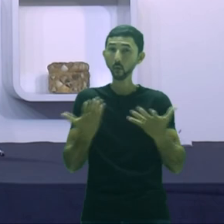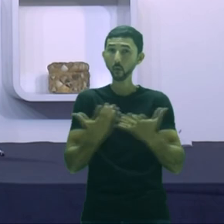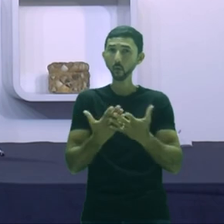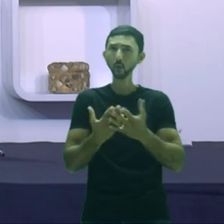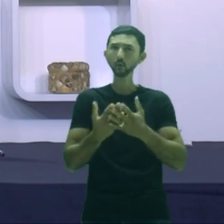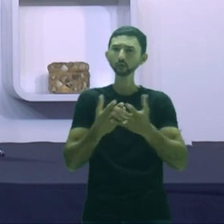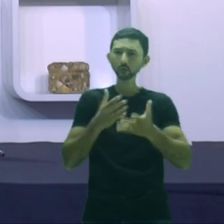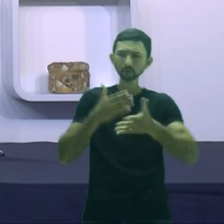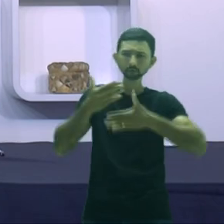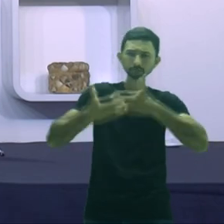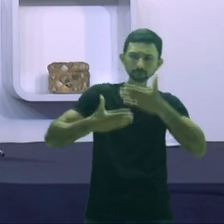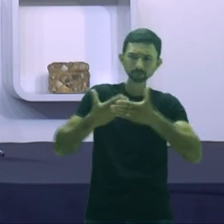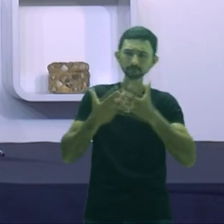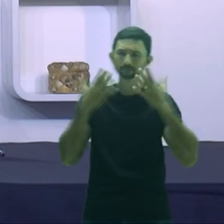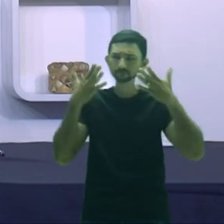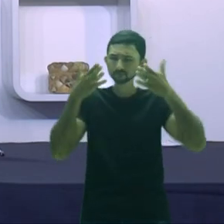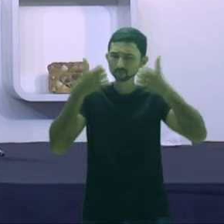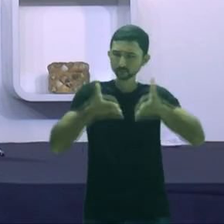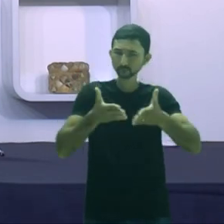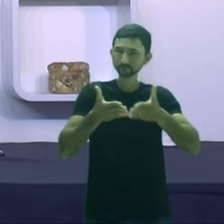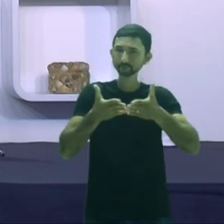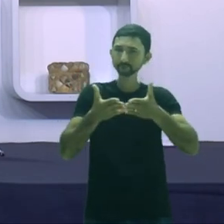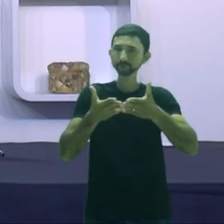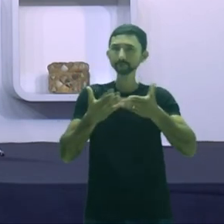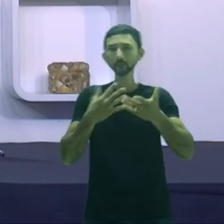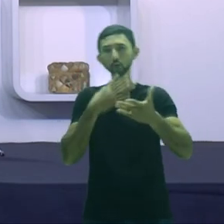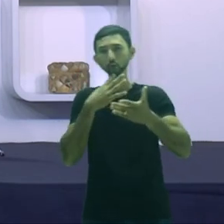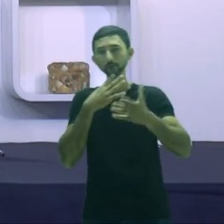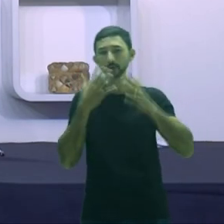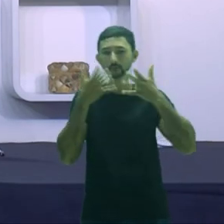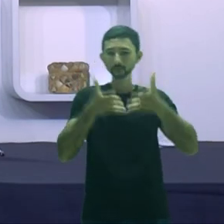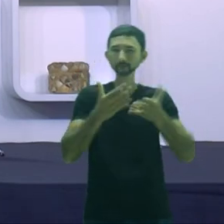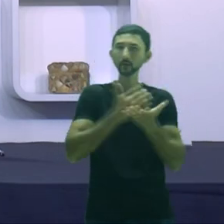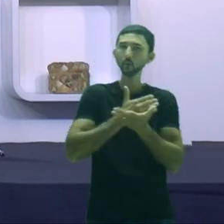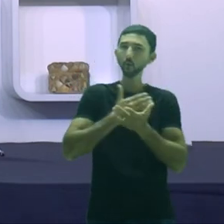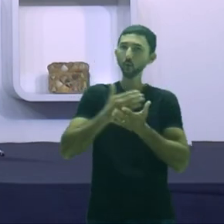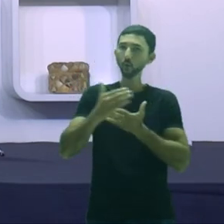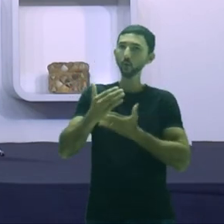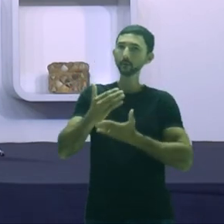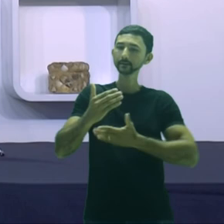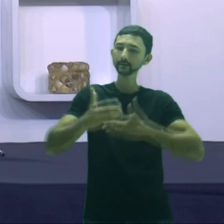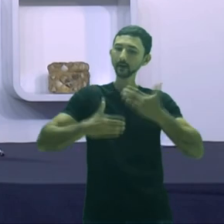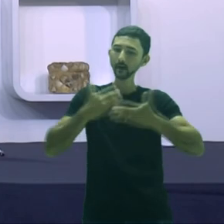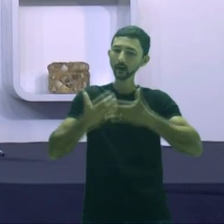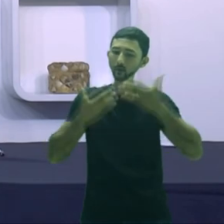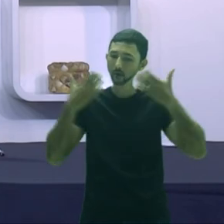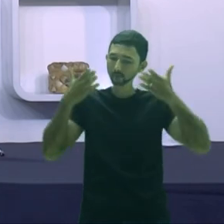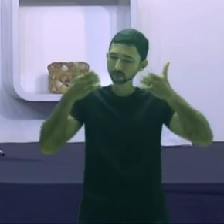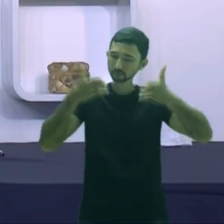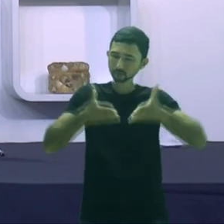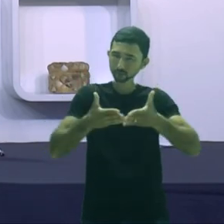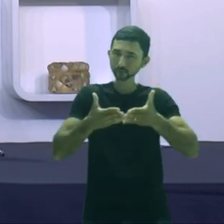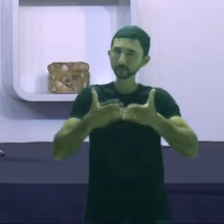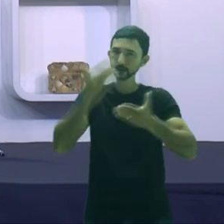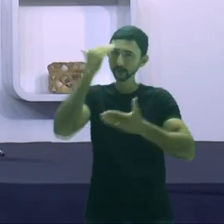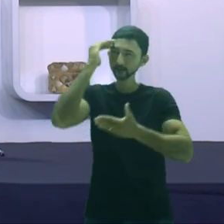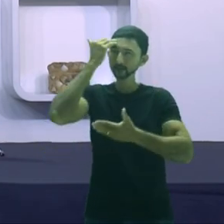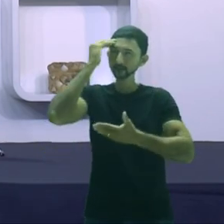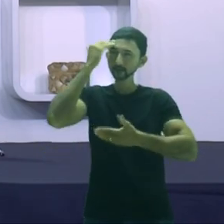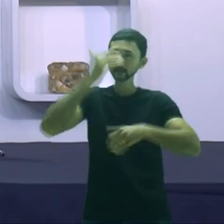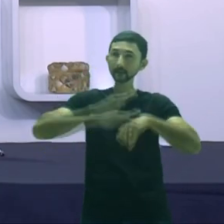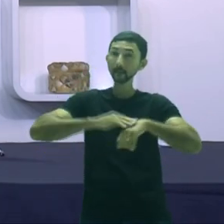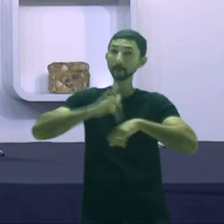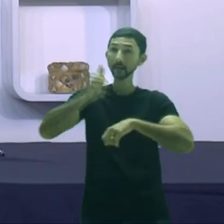alguns conhecimentos mais específicos, né? Nós fizemos a introdução, nós vamos começar a aprofundar um pouquinho para você ter um conhecimento